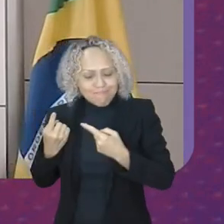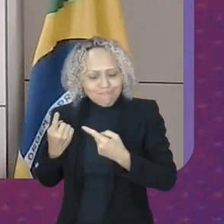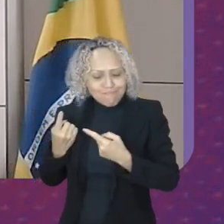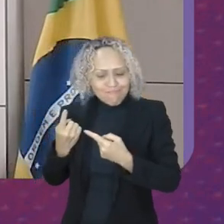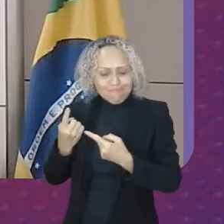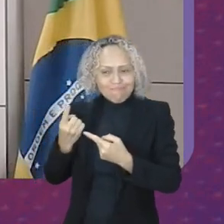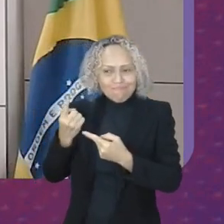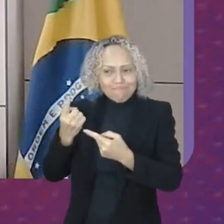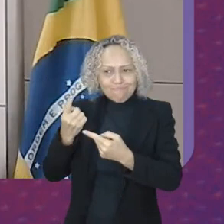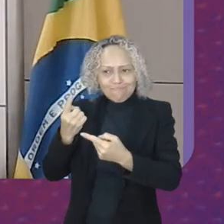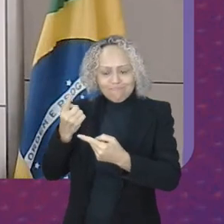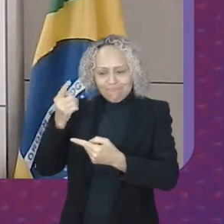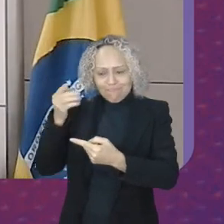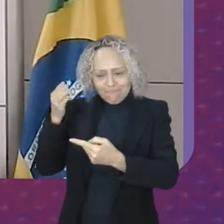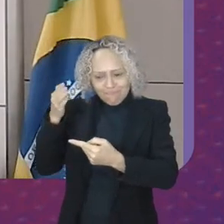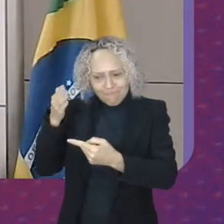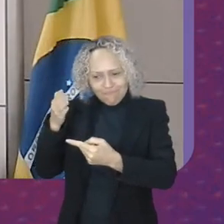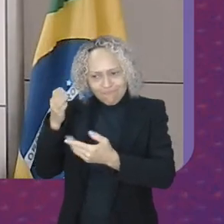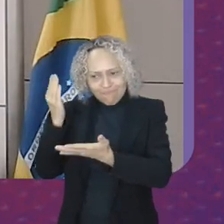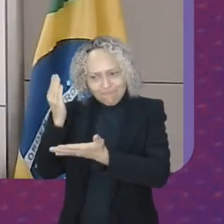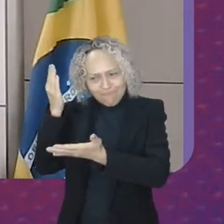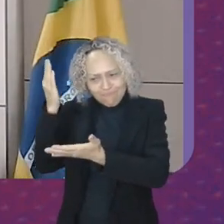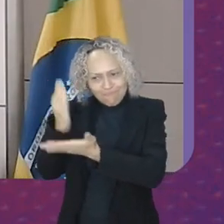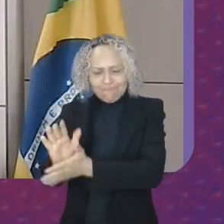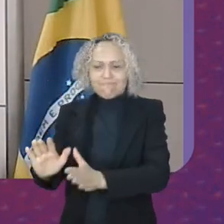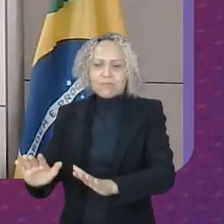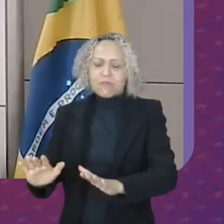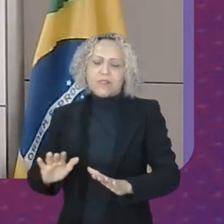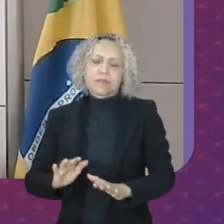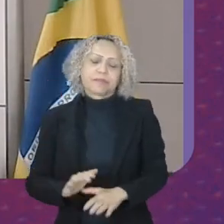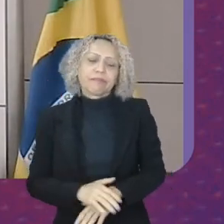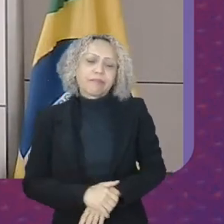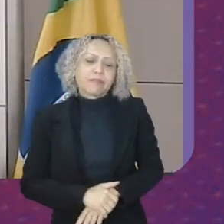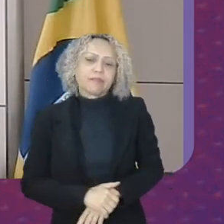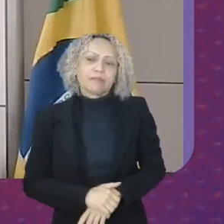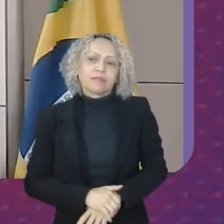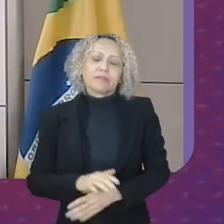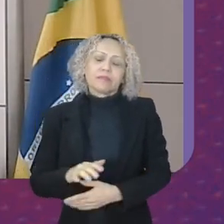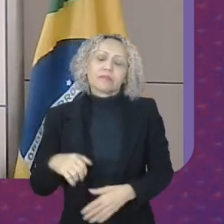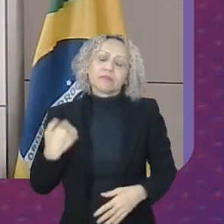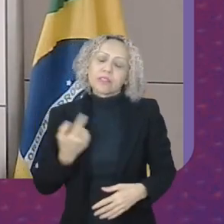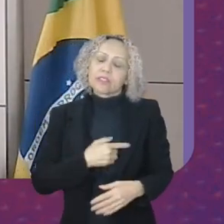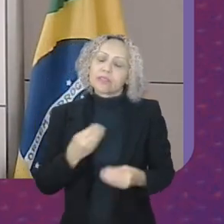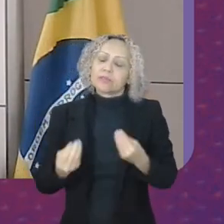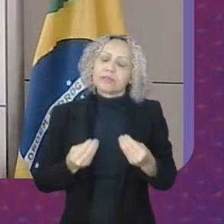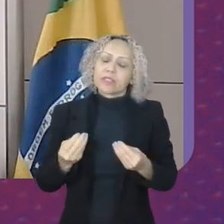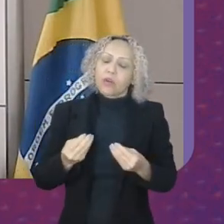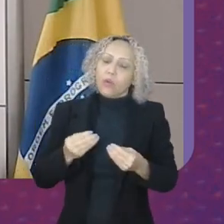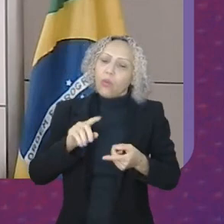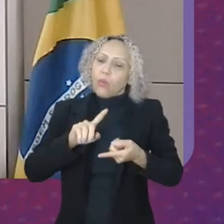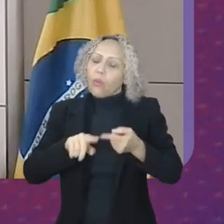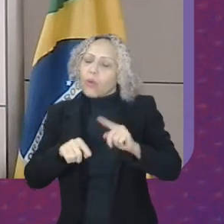necessidade dessa articulação com vários ministérios, mas há uma necessidade de uma